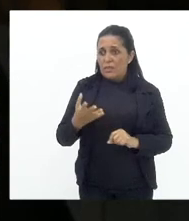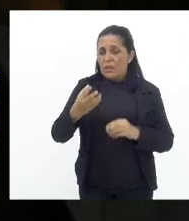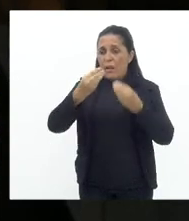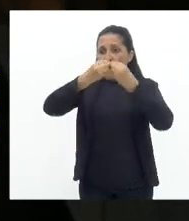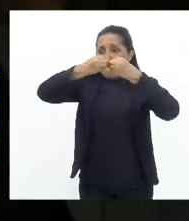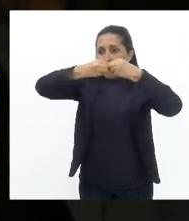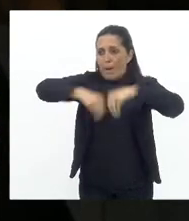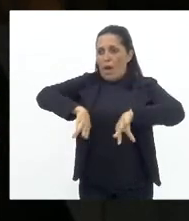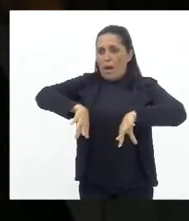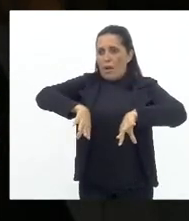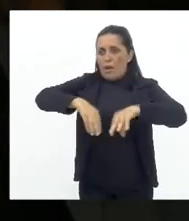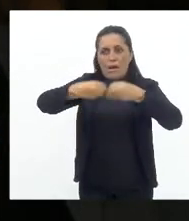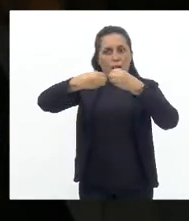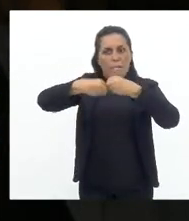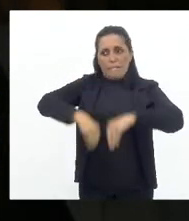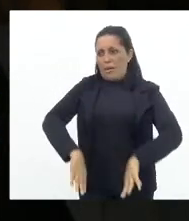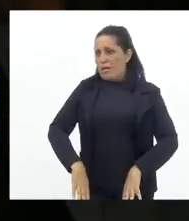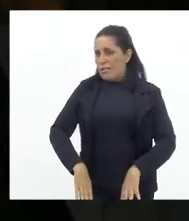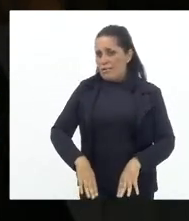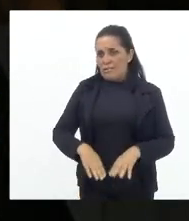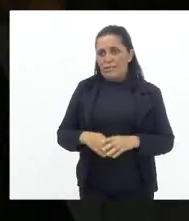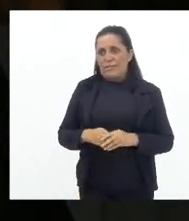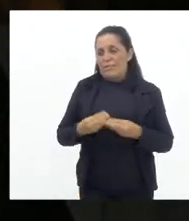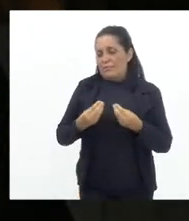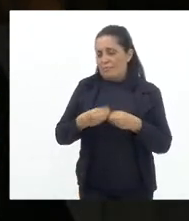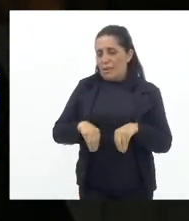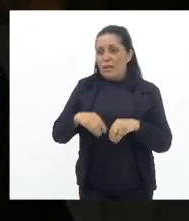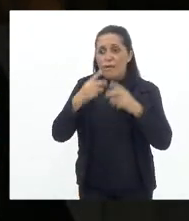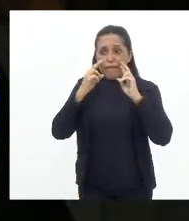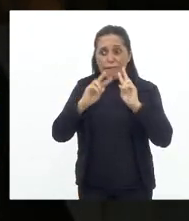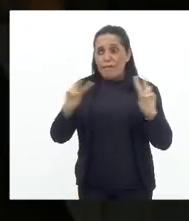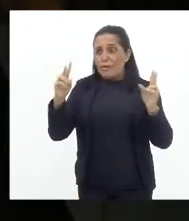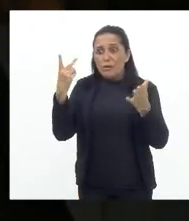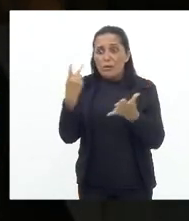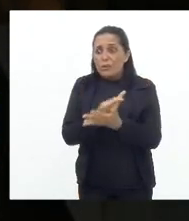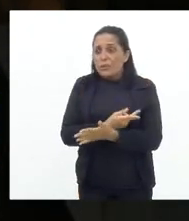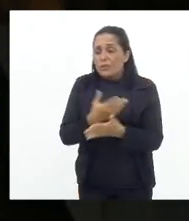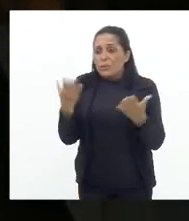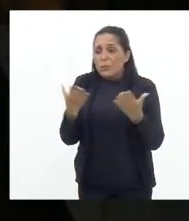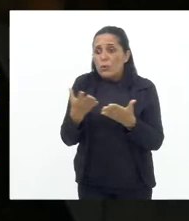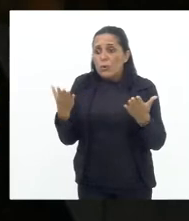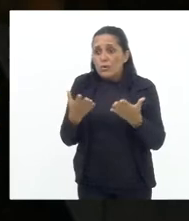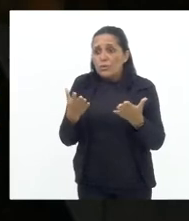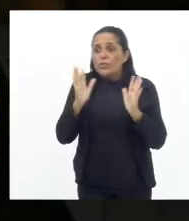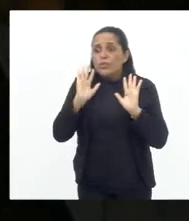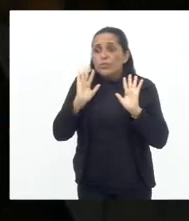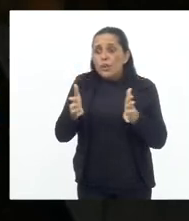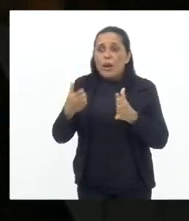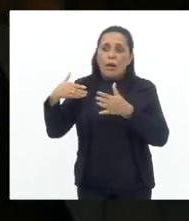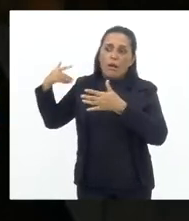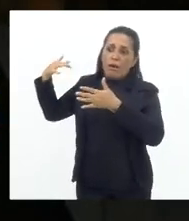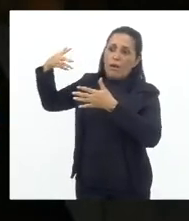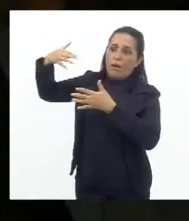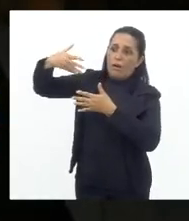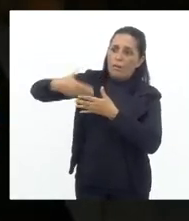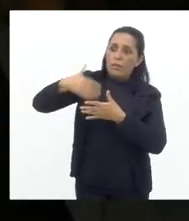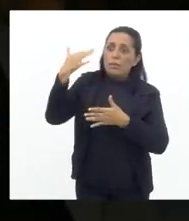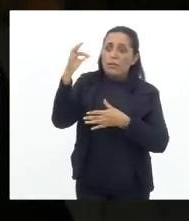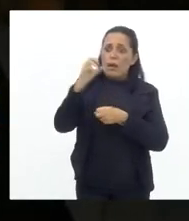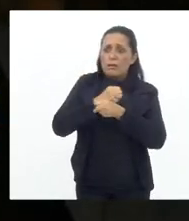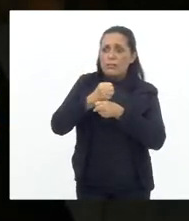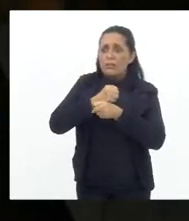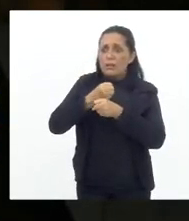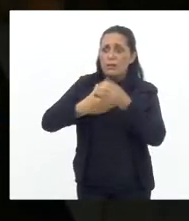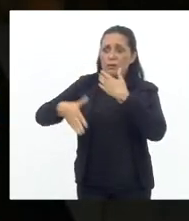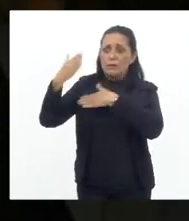destrutivo veja o que tá acontecendo hoje e já vem acontecendo há dez